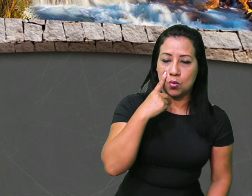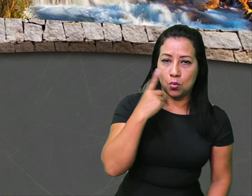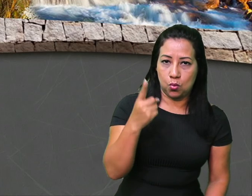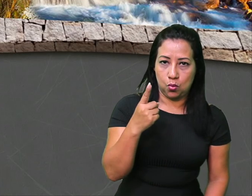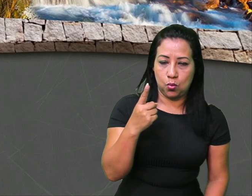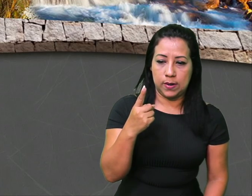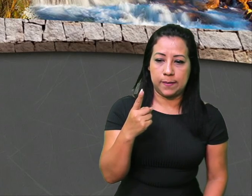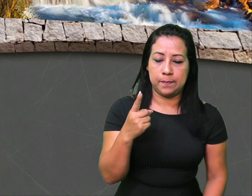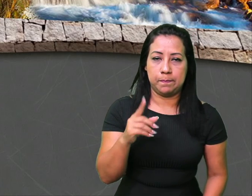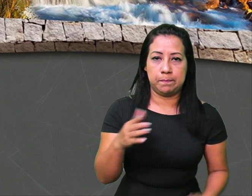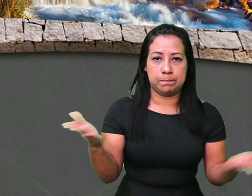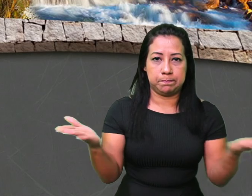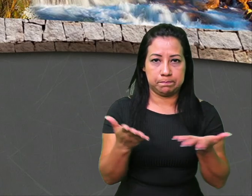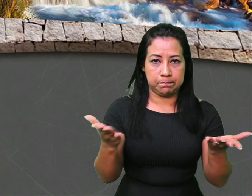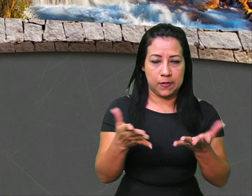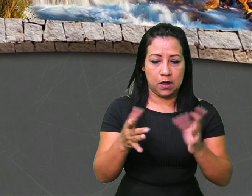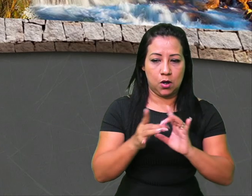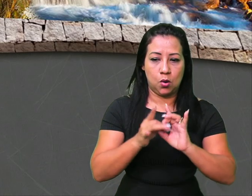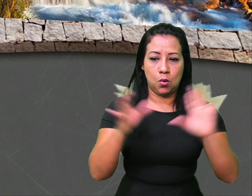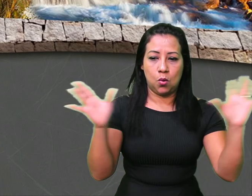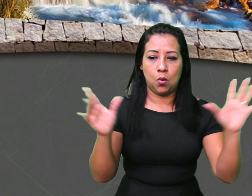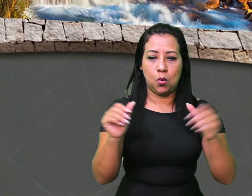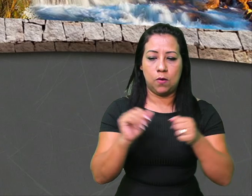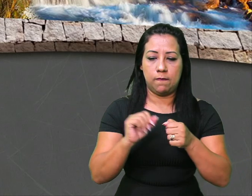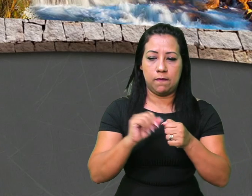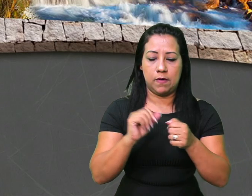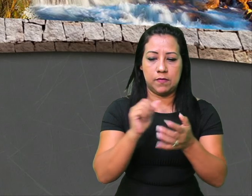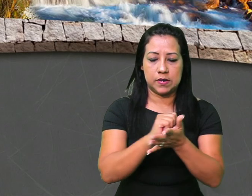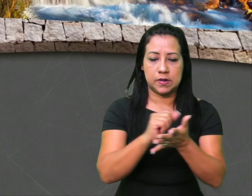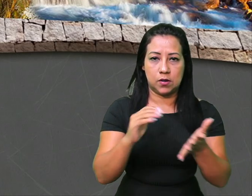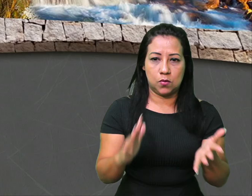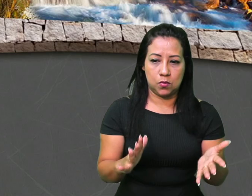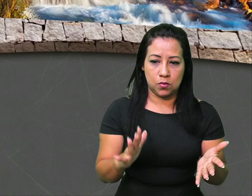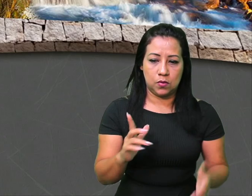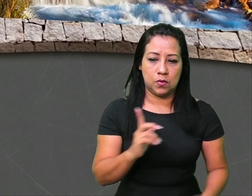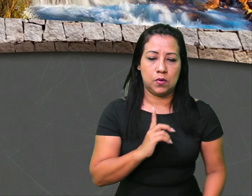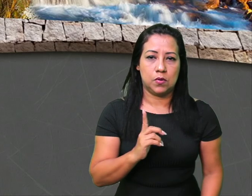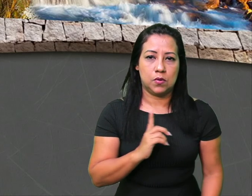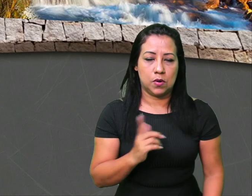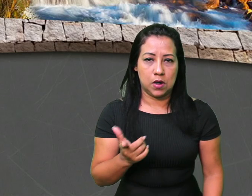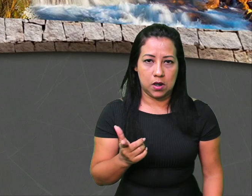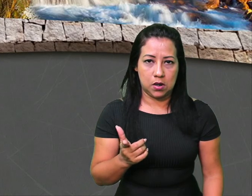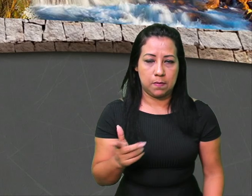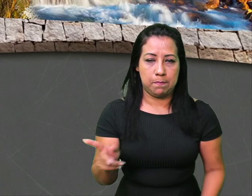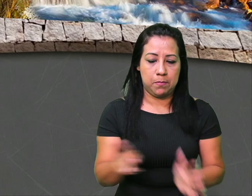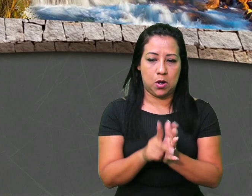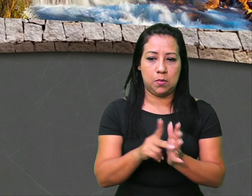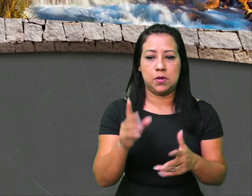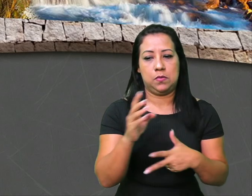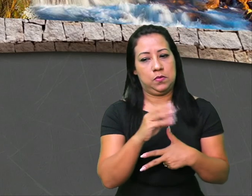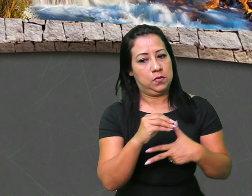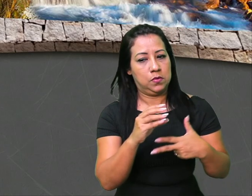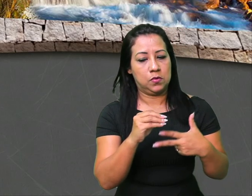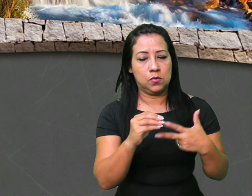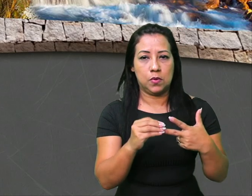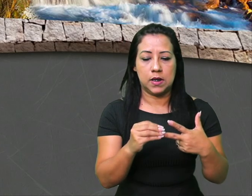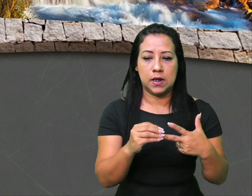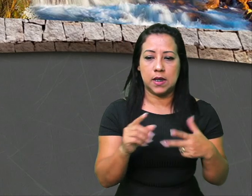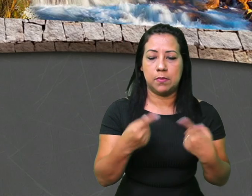deixar vocês fazendo os exercícios que tem aí. Esses exercícios são tipo Enem, para ver a